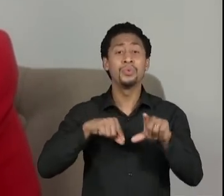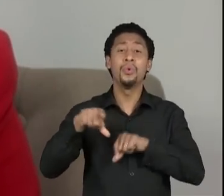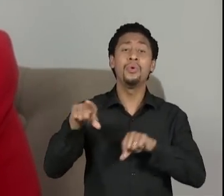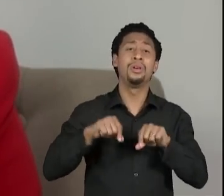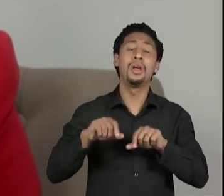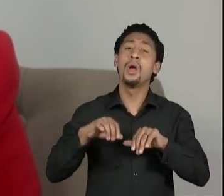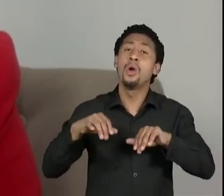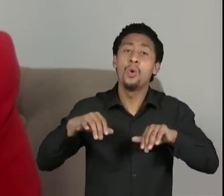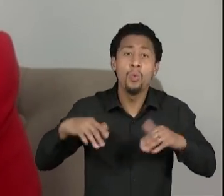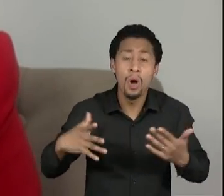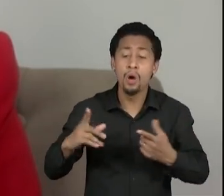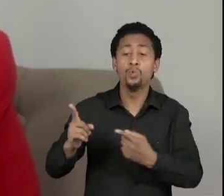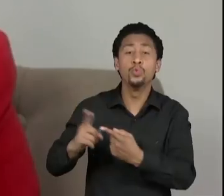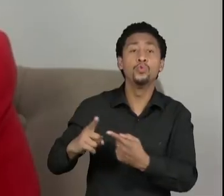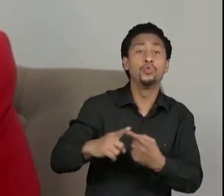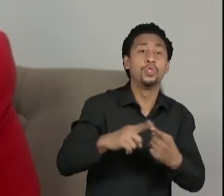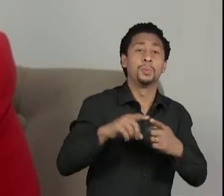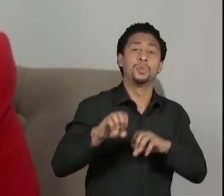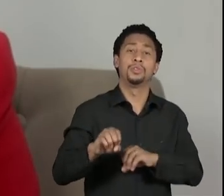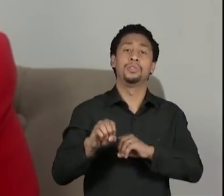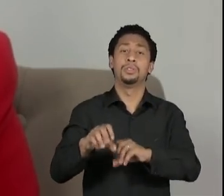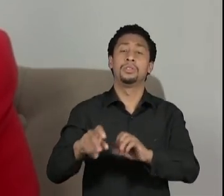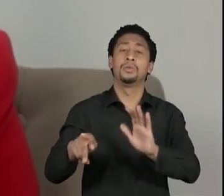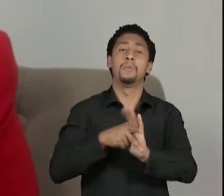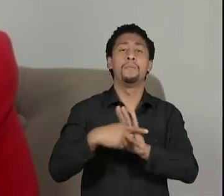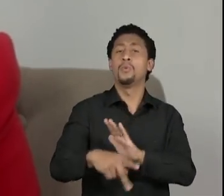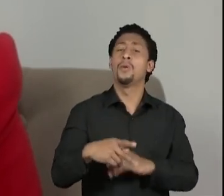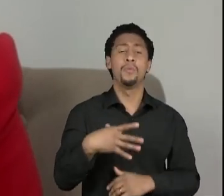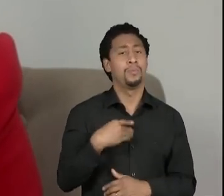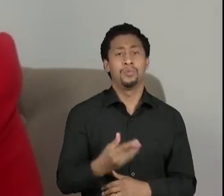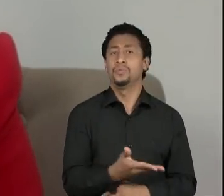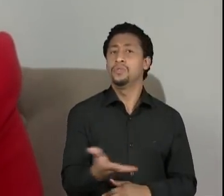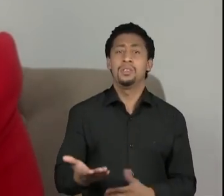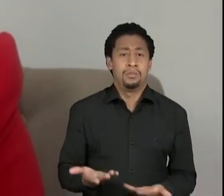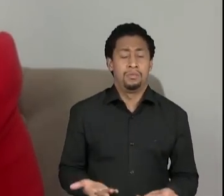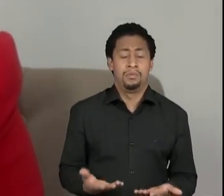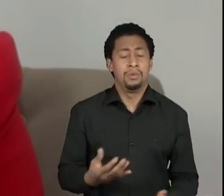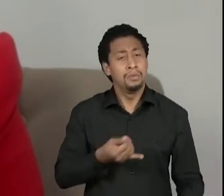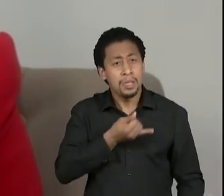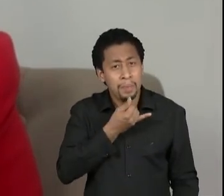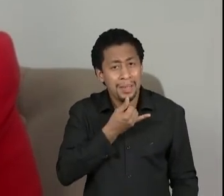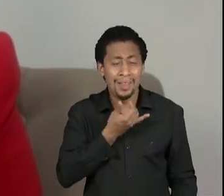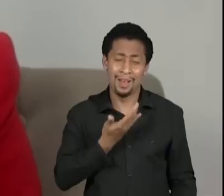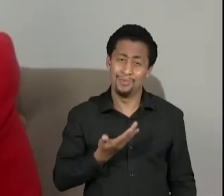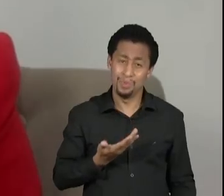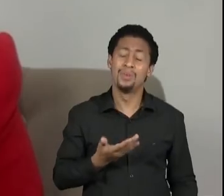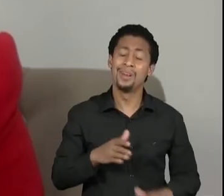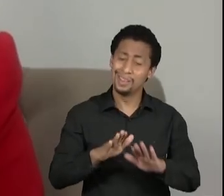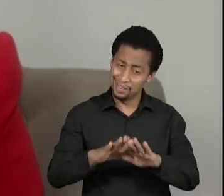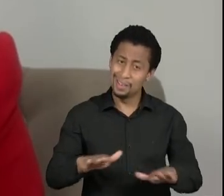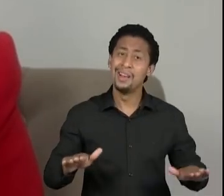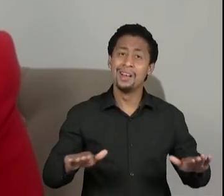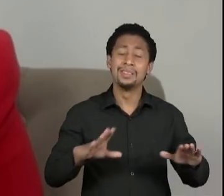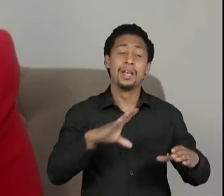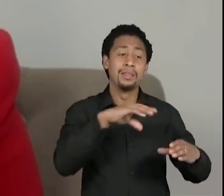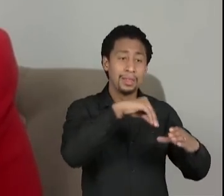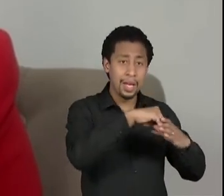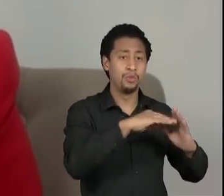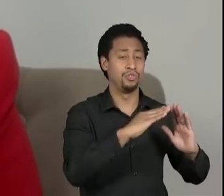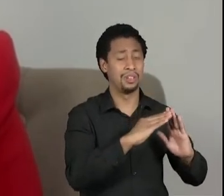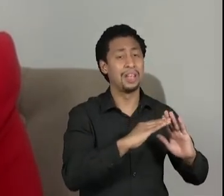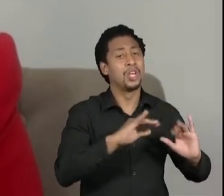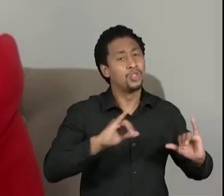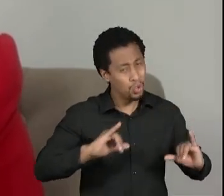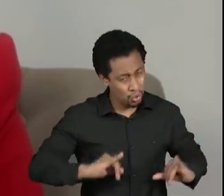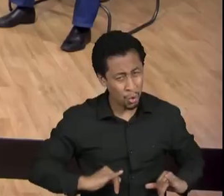existam, sim, e é lamentável isso, né? Crianças que sofrem, né, dentro das suas casas, que têm situações